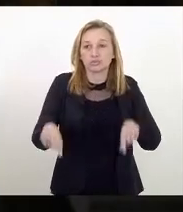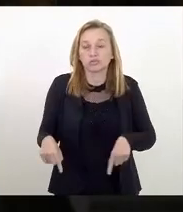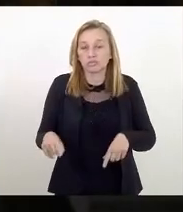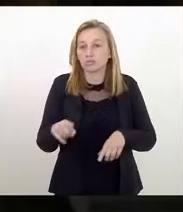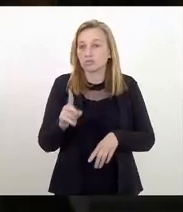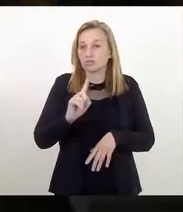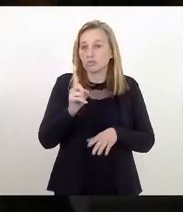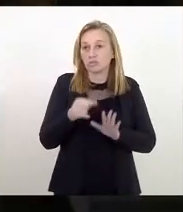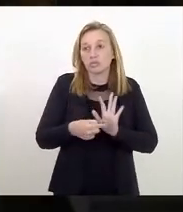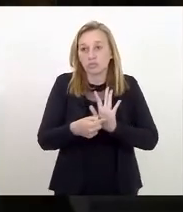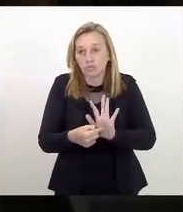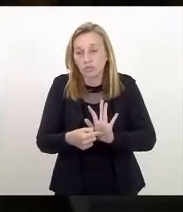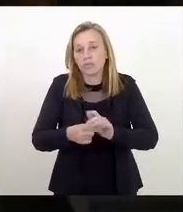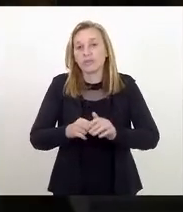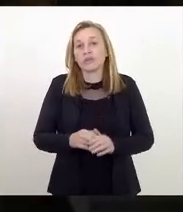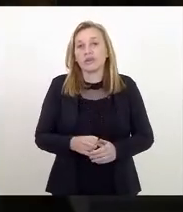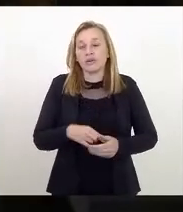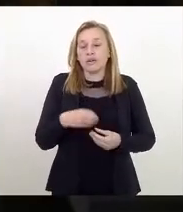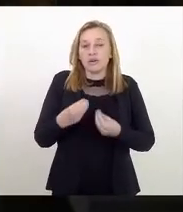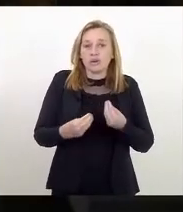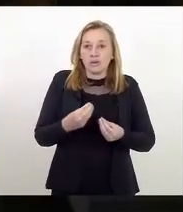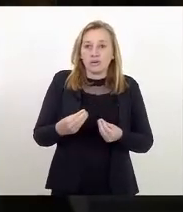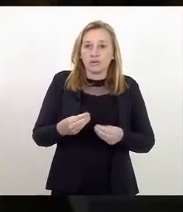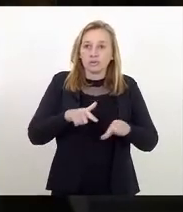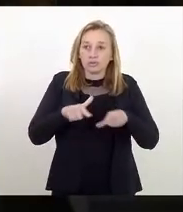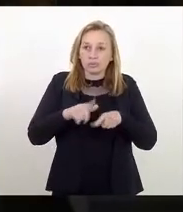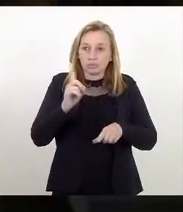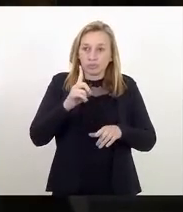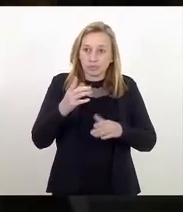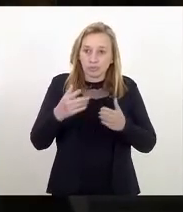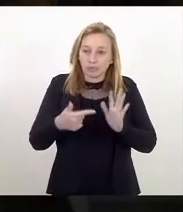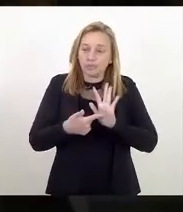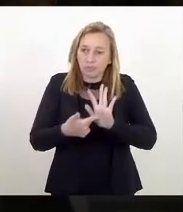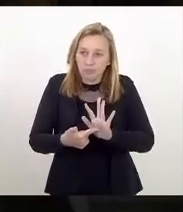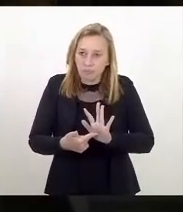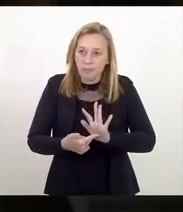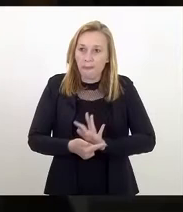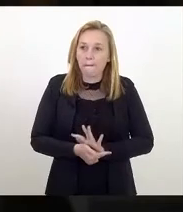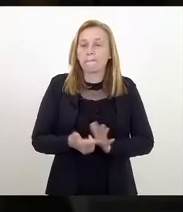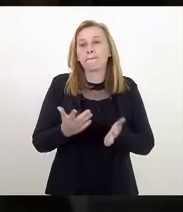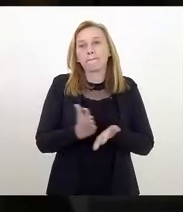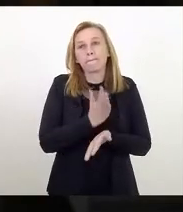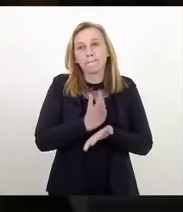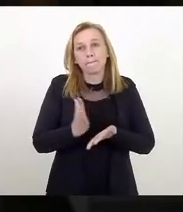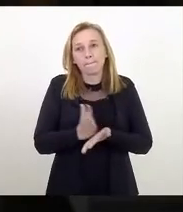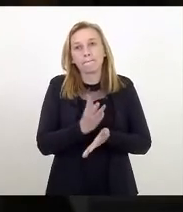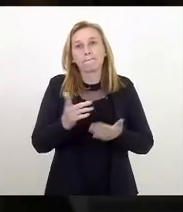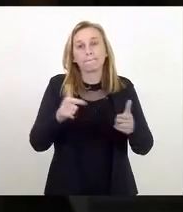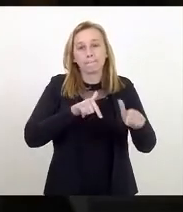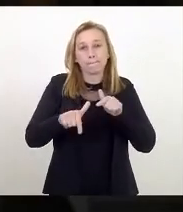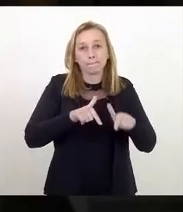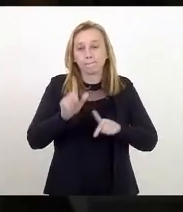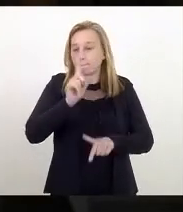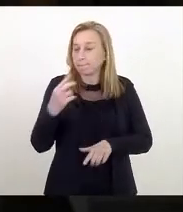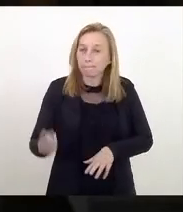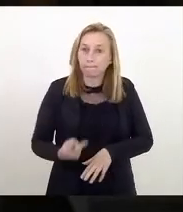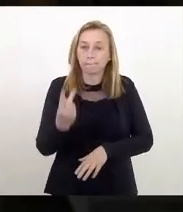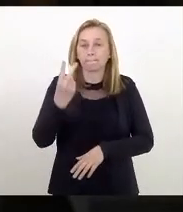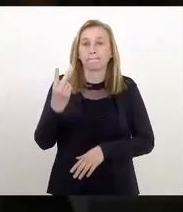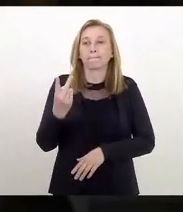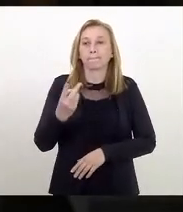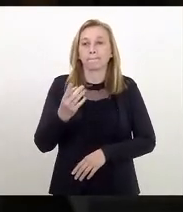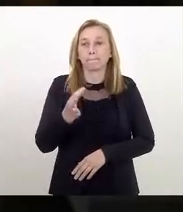E como esse trabalho muitas vezes não aparece, muitas vezes esse trabalho não é valorizado como